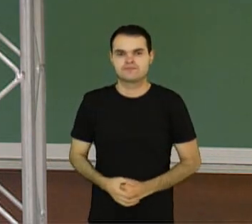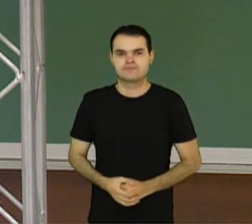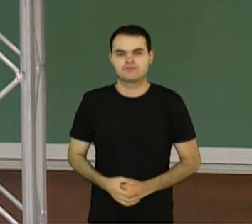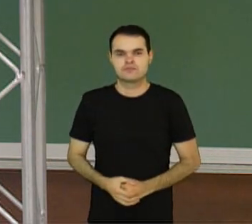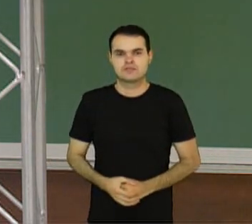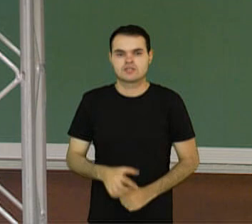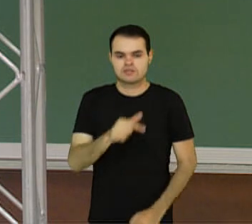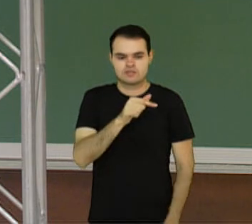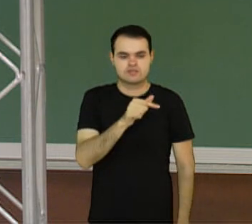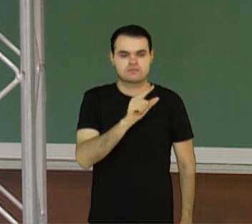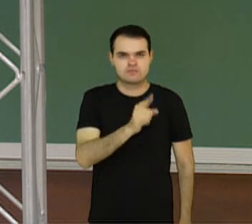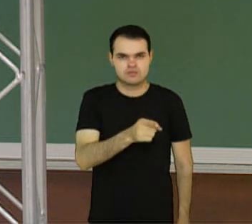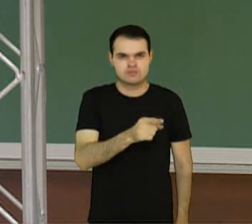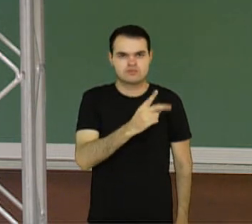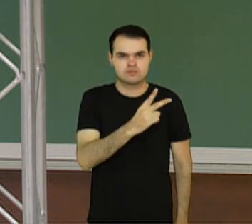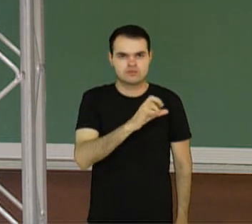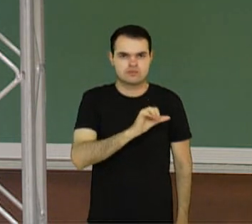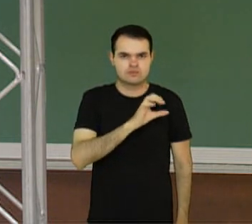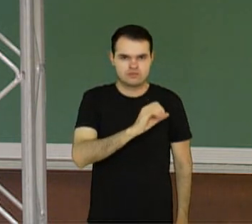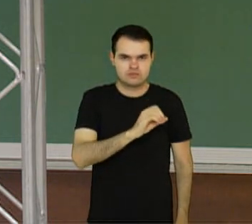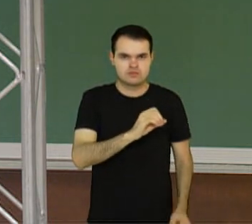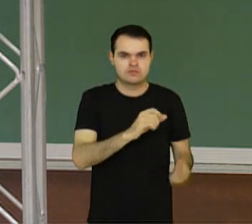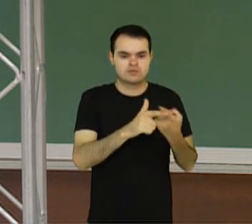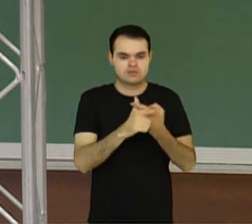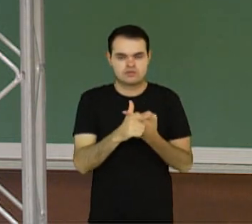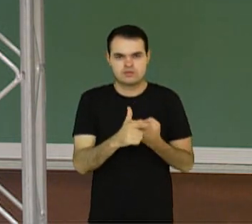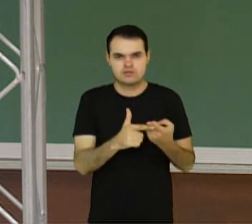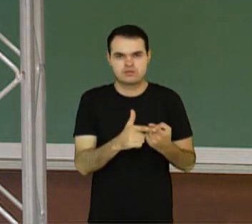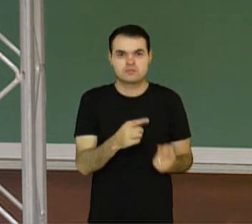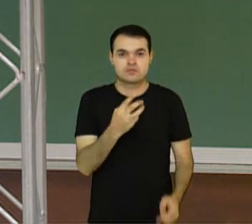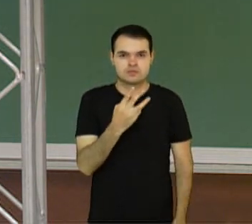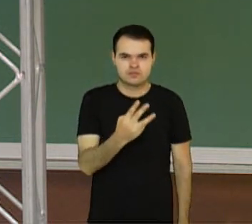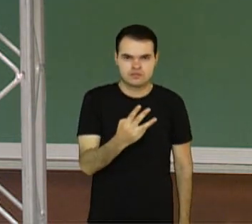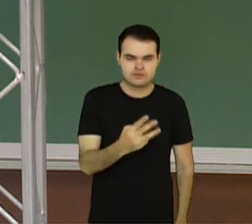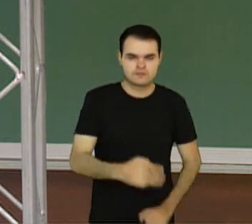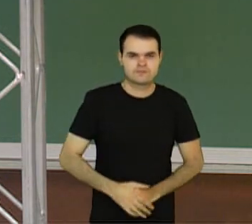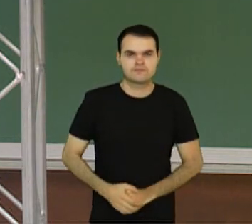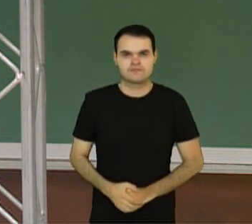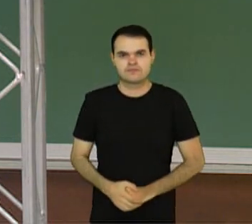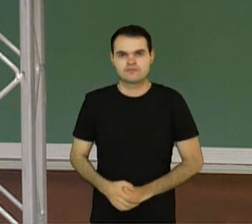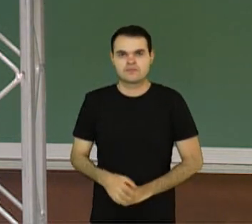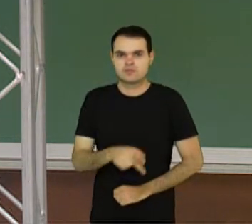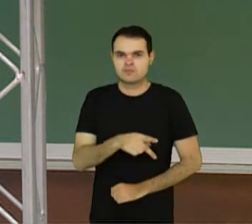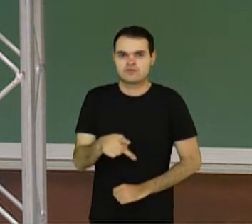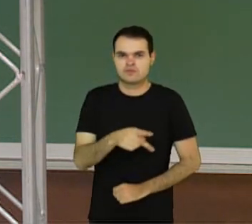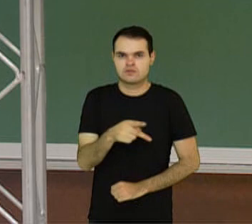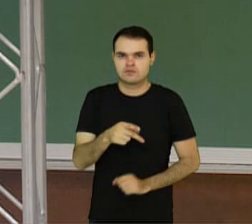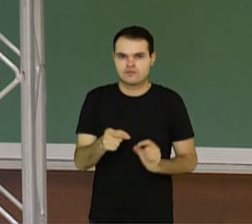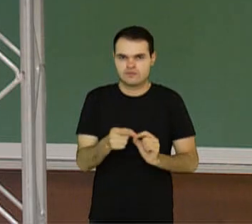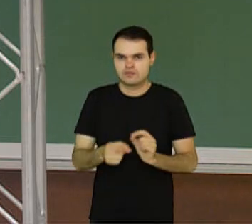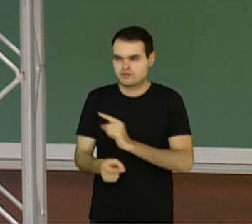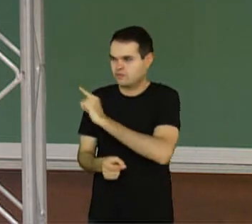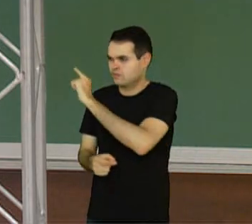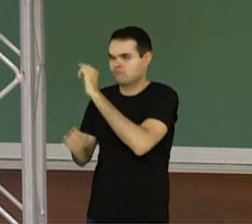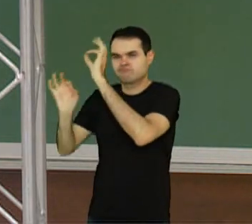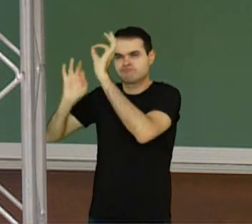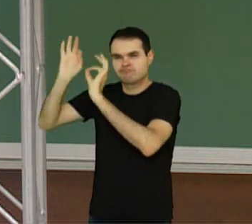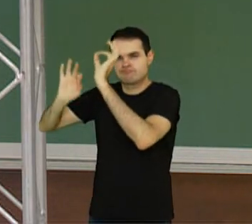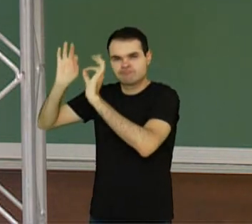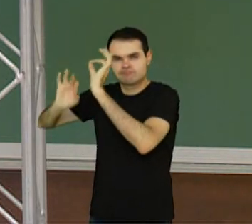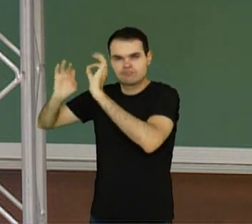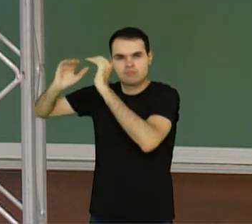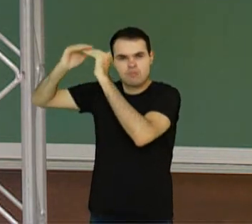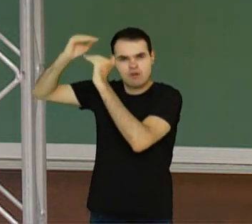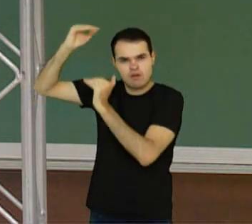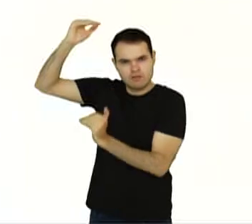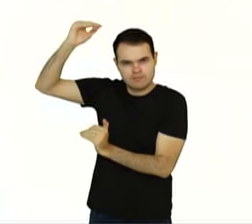pegar os 7.290 e vamos dividir por 3. Então, a professora fez a continha de divisão aqui no quadro, é um número grande,